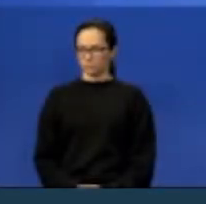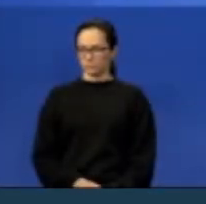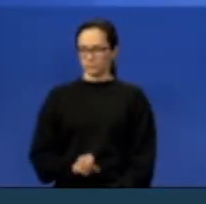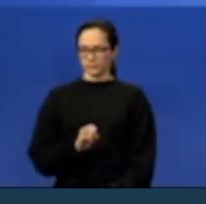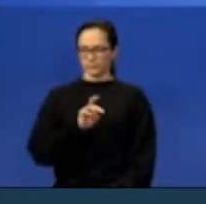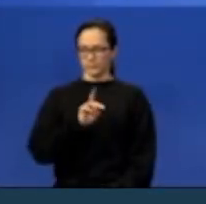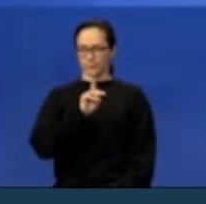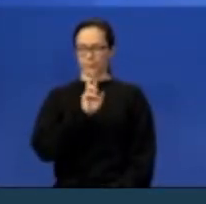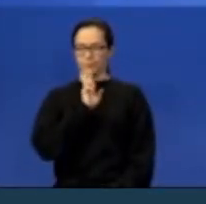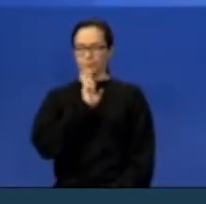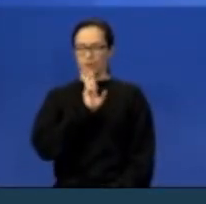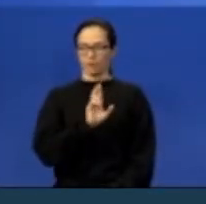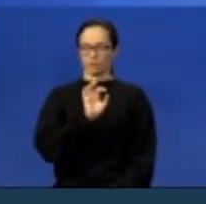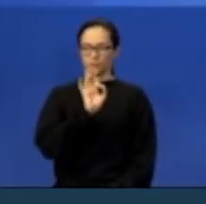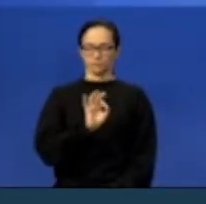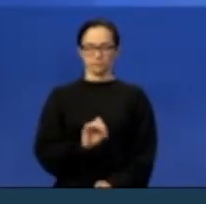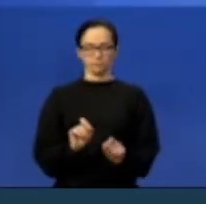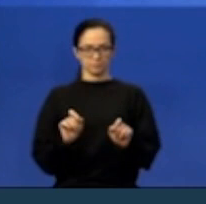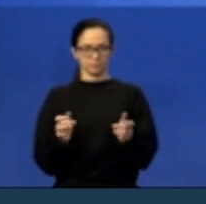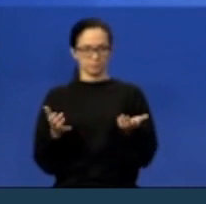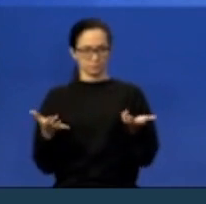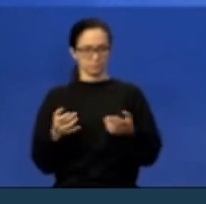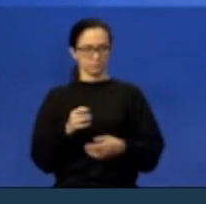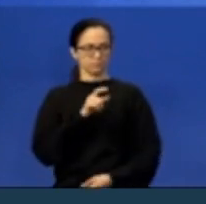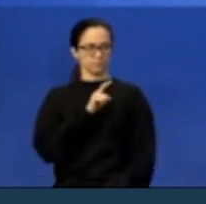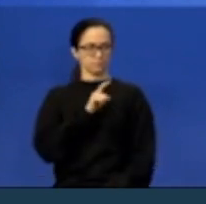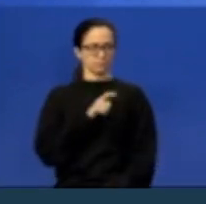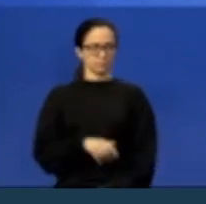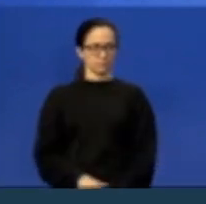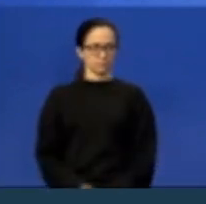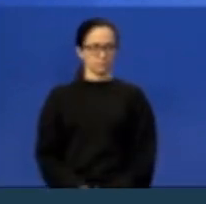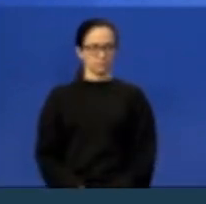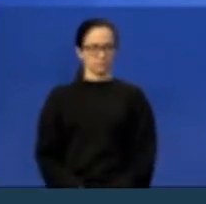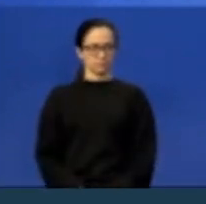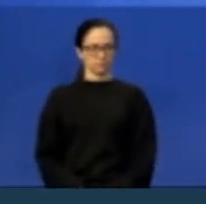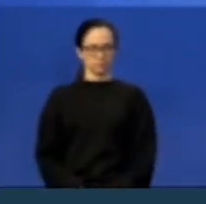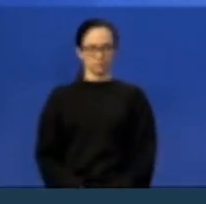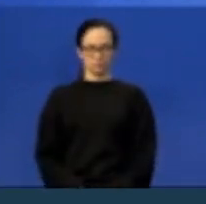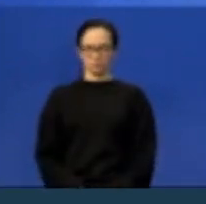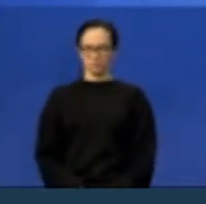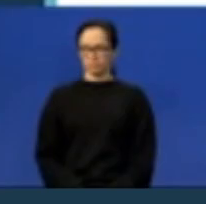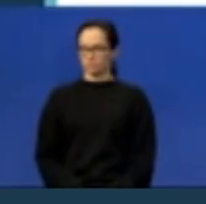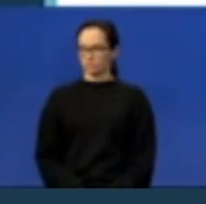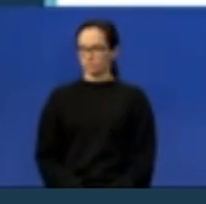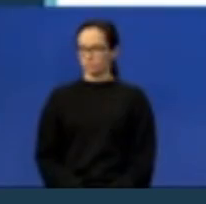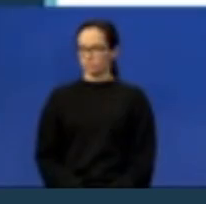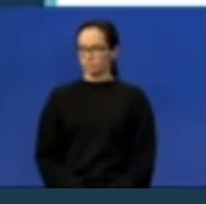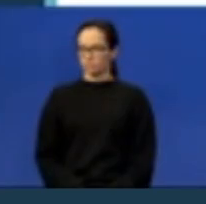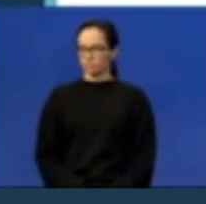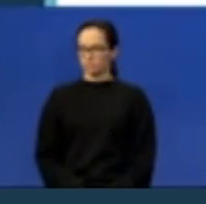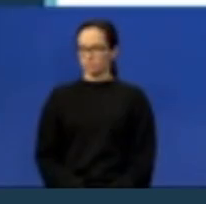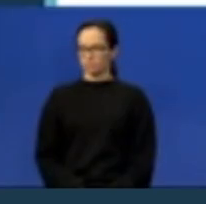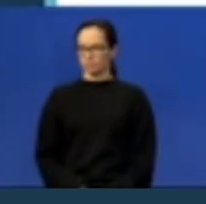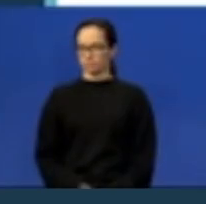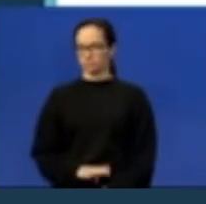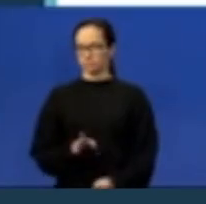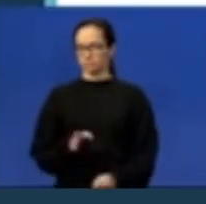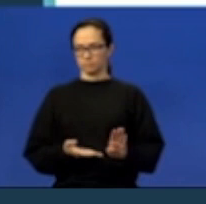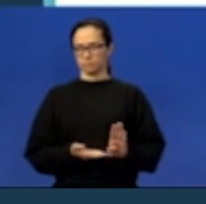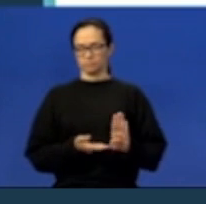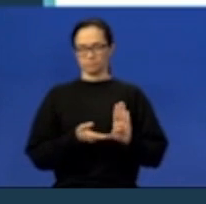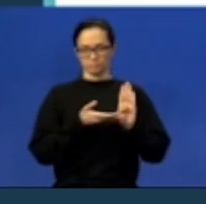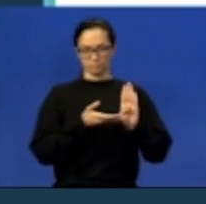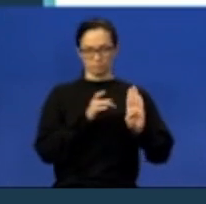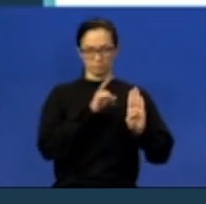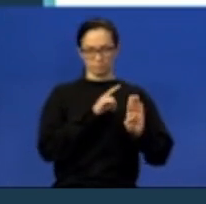Retomando a nossa interatividade, vou passar para vocês agora a resposta correta. Então, em relação à resposta,